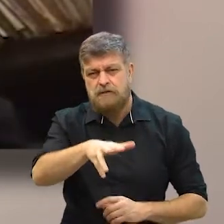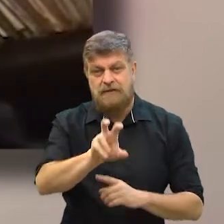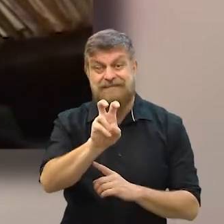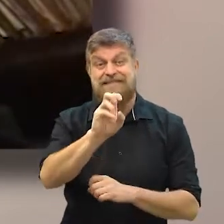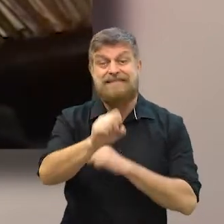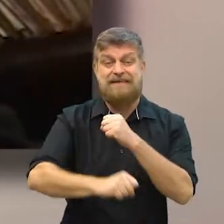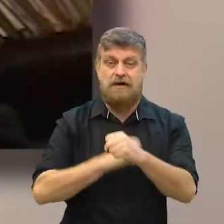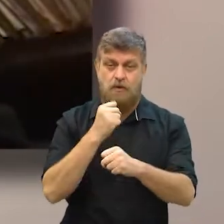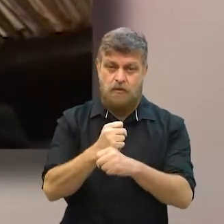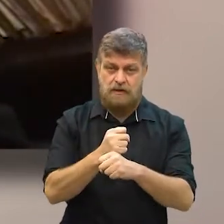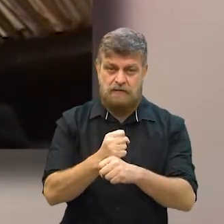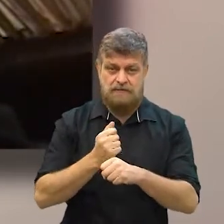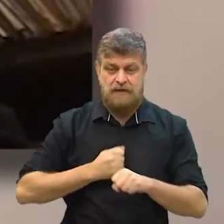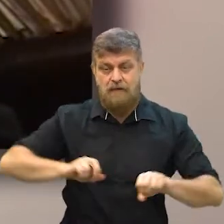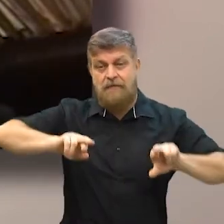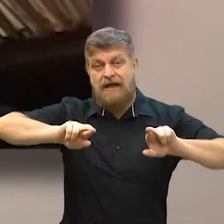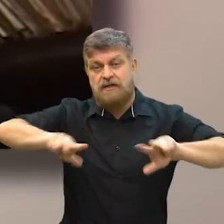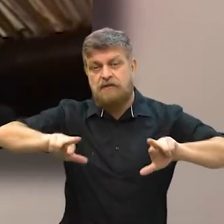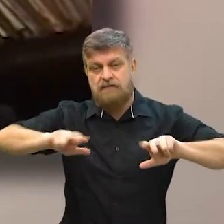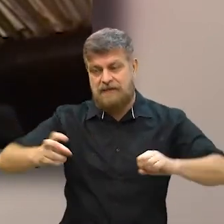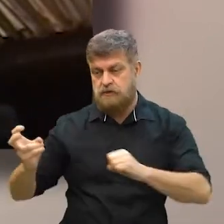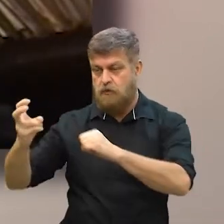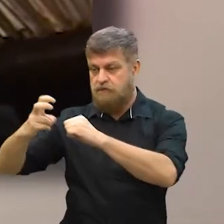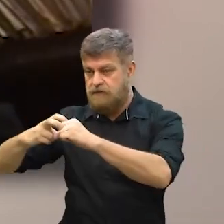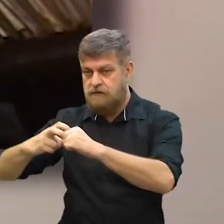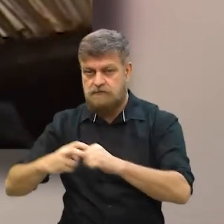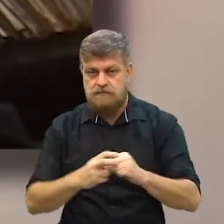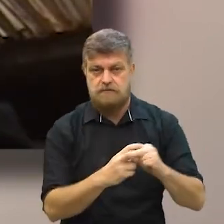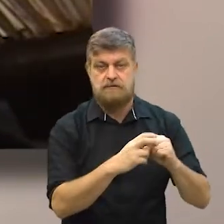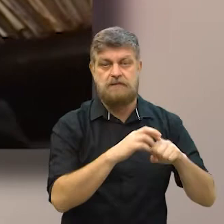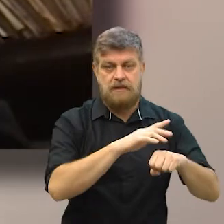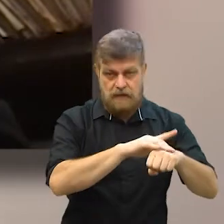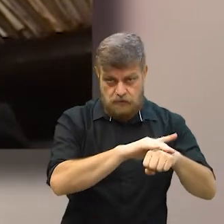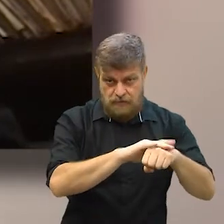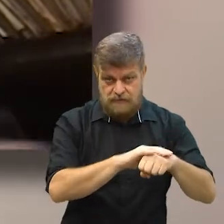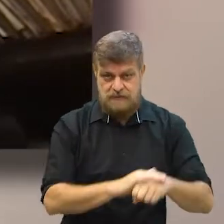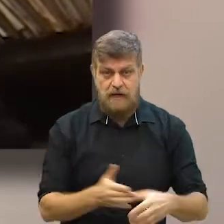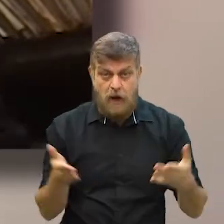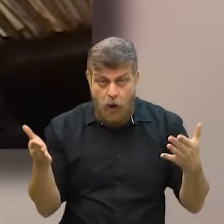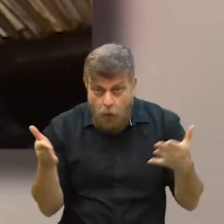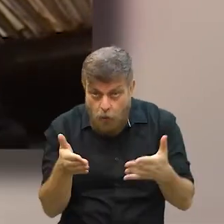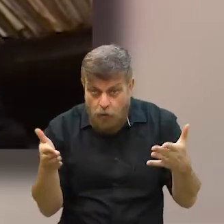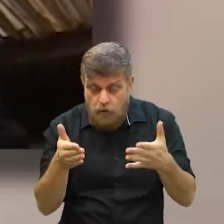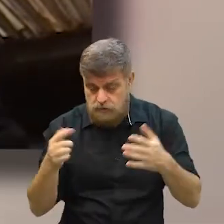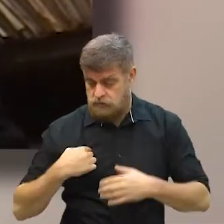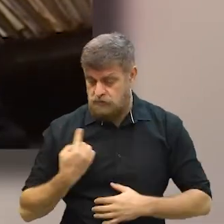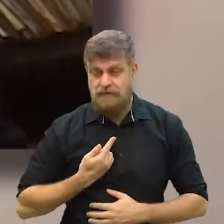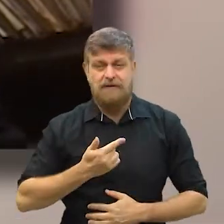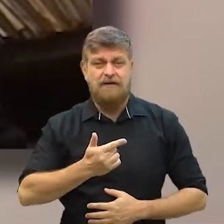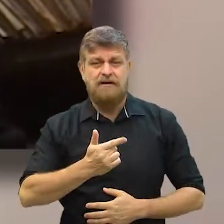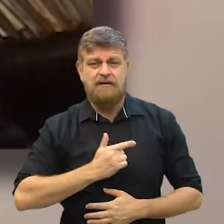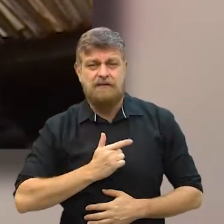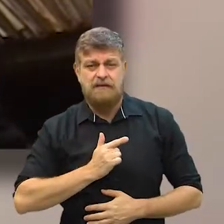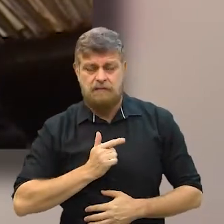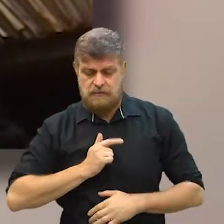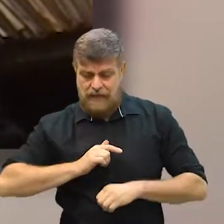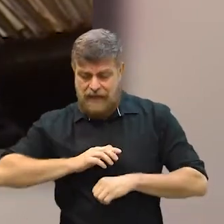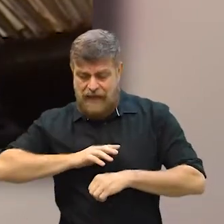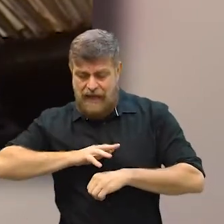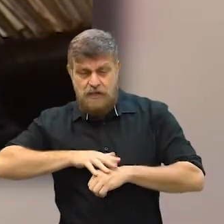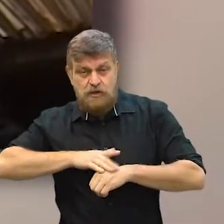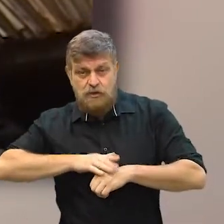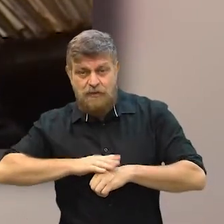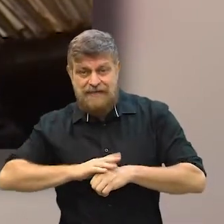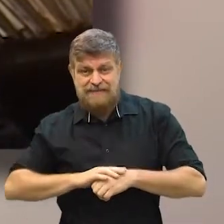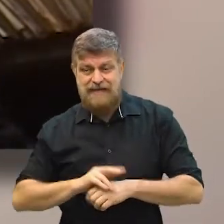5 anos. São coisas diferentes. Doutor, Hoje em dia, nós temos a